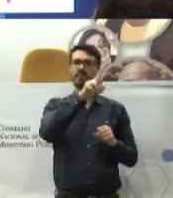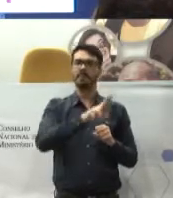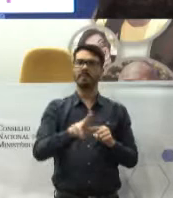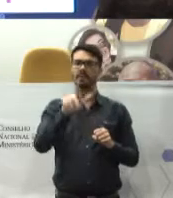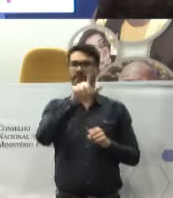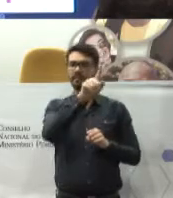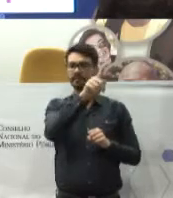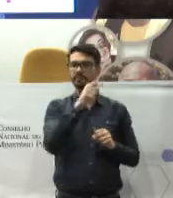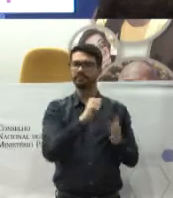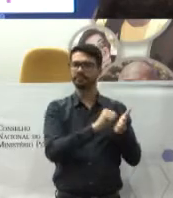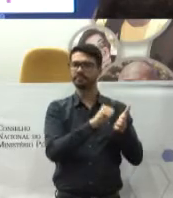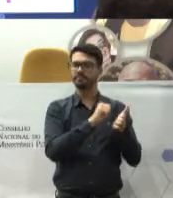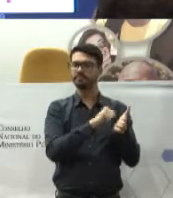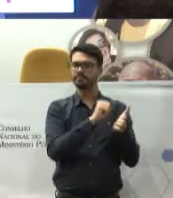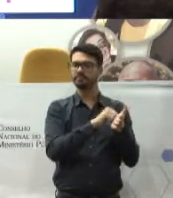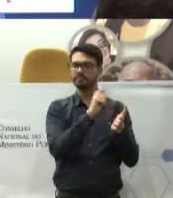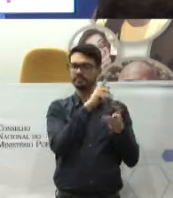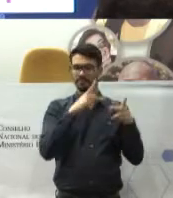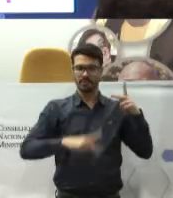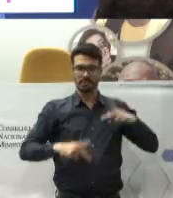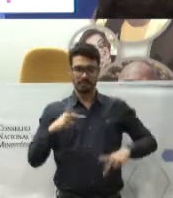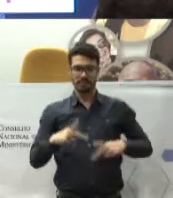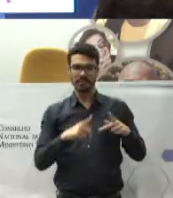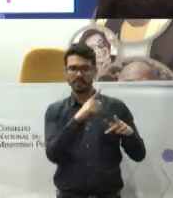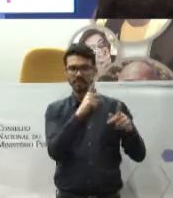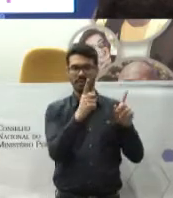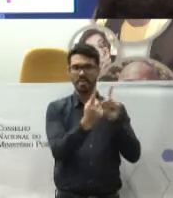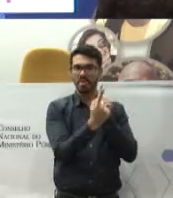que bate a porta da promotoria sem atendimento?